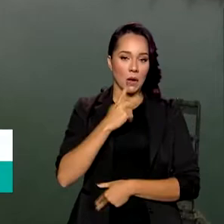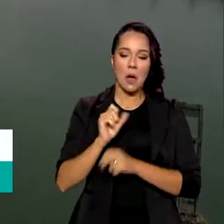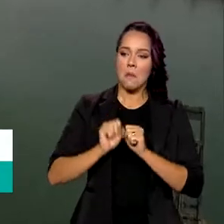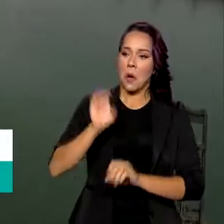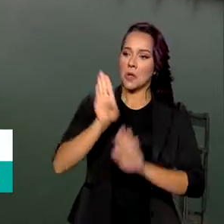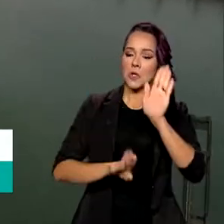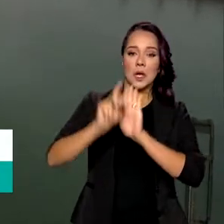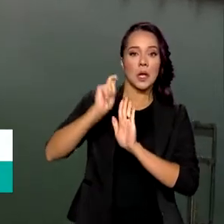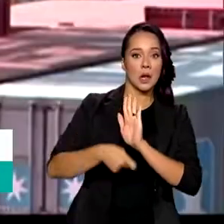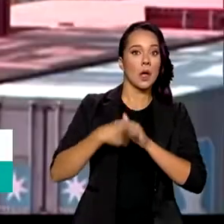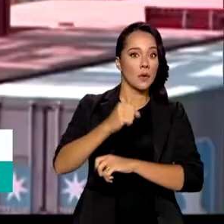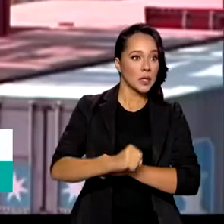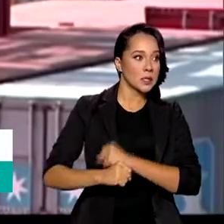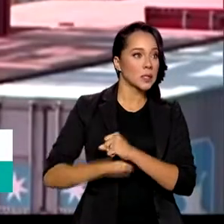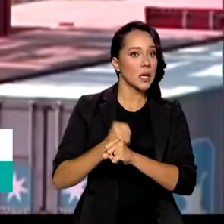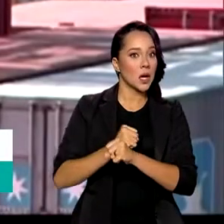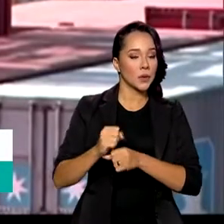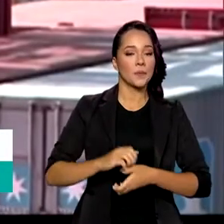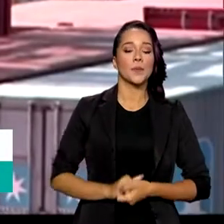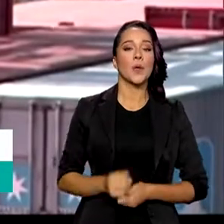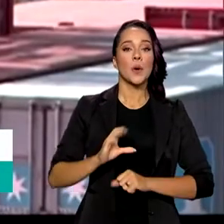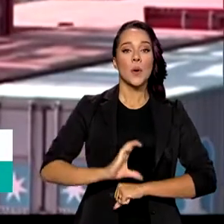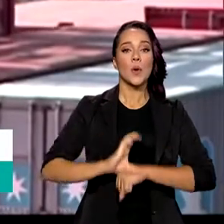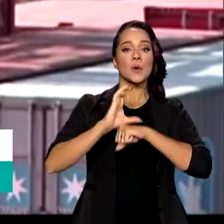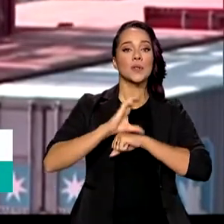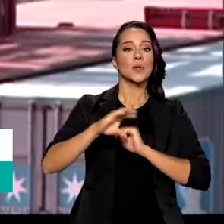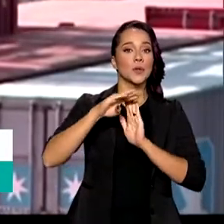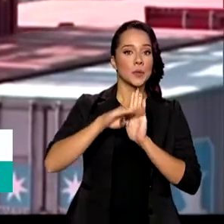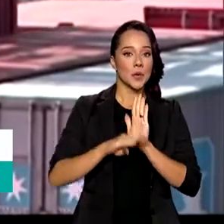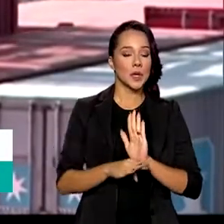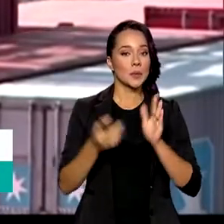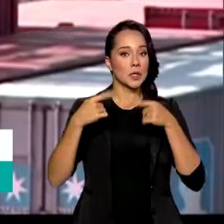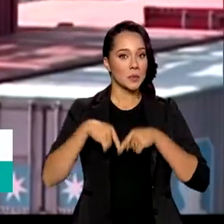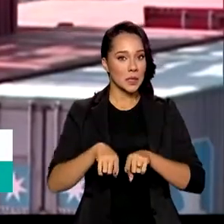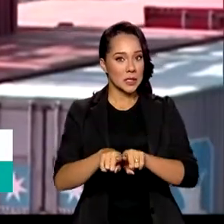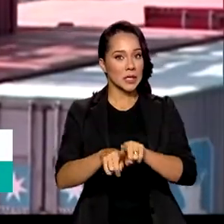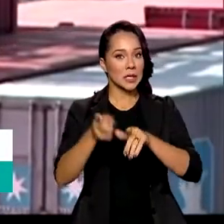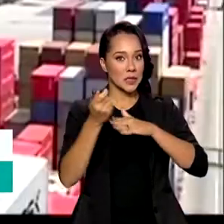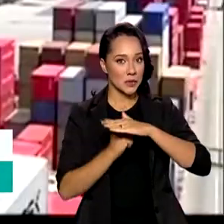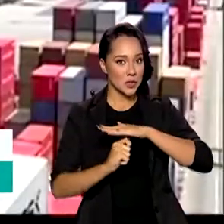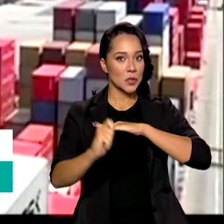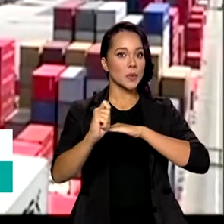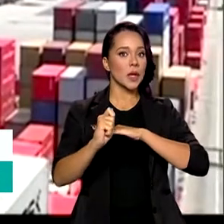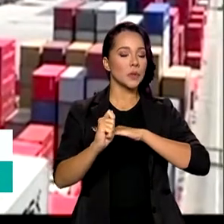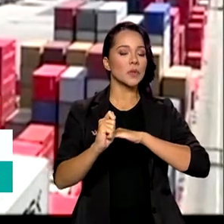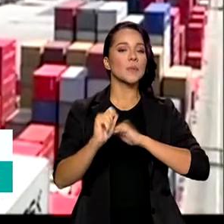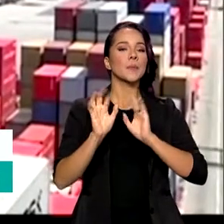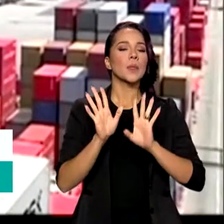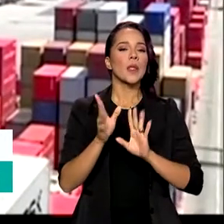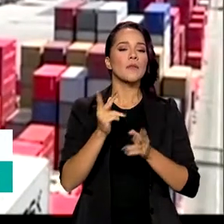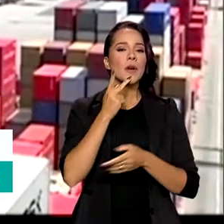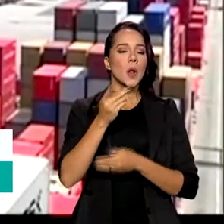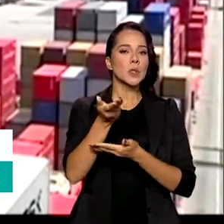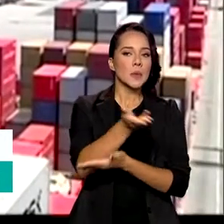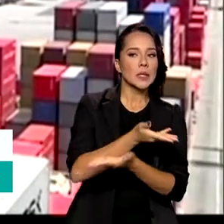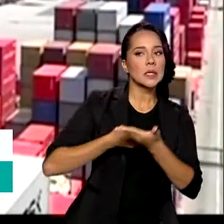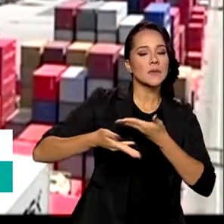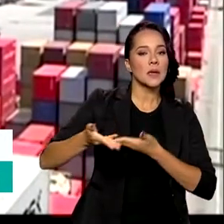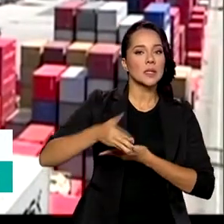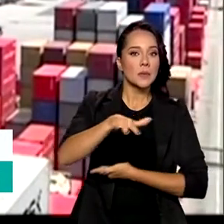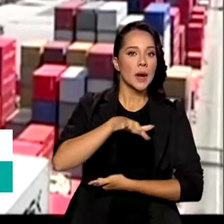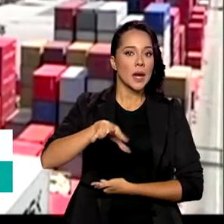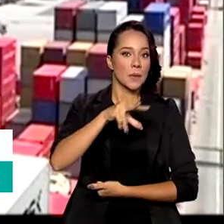ser leiloados ainda neste ano o conselho do programa de parcerias e investimentos deliberou sobre a transferência